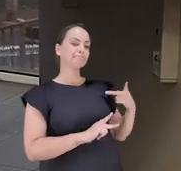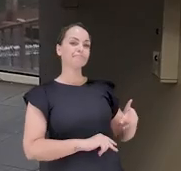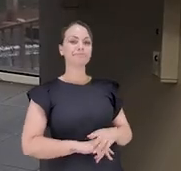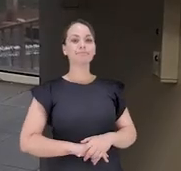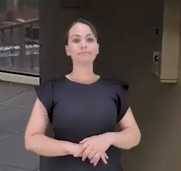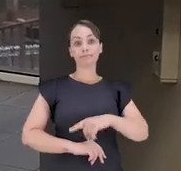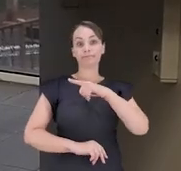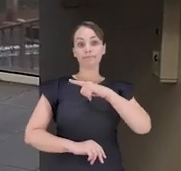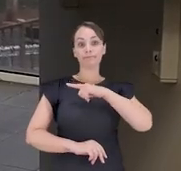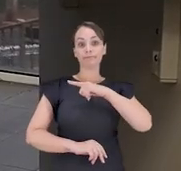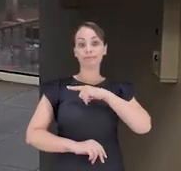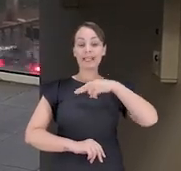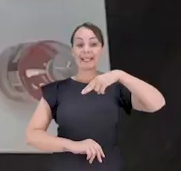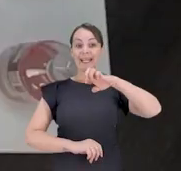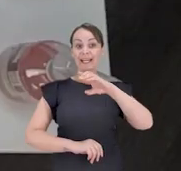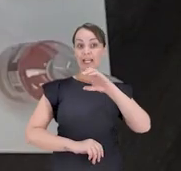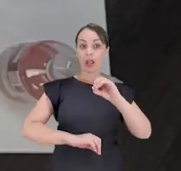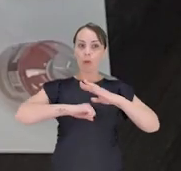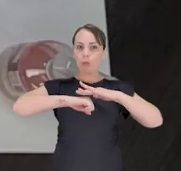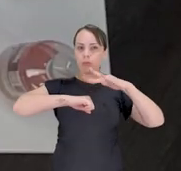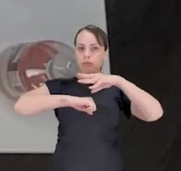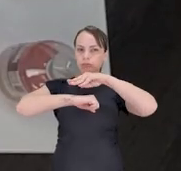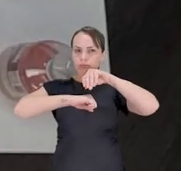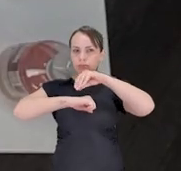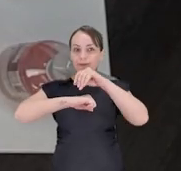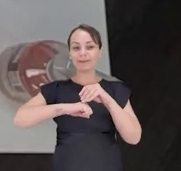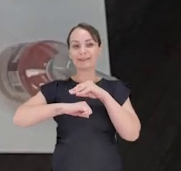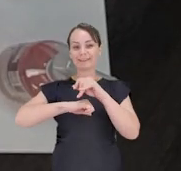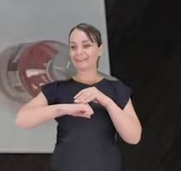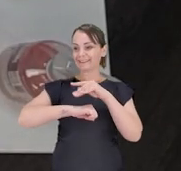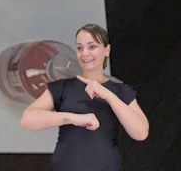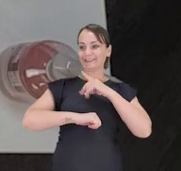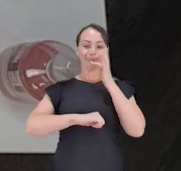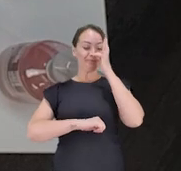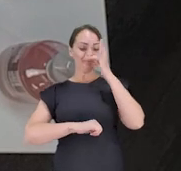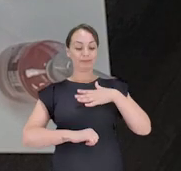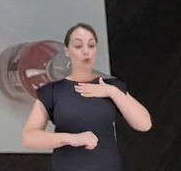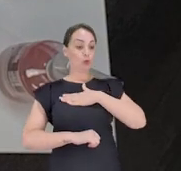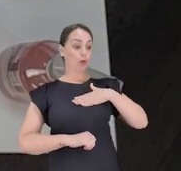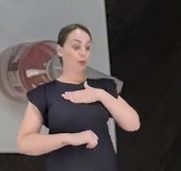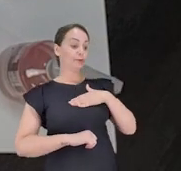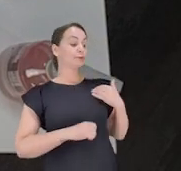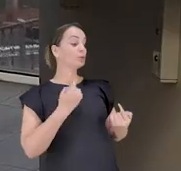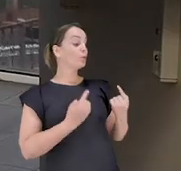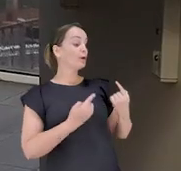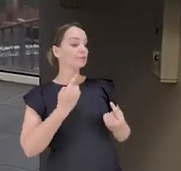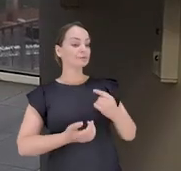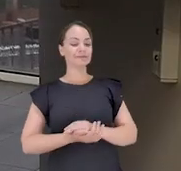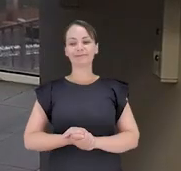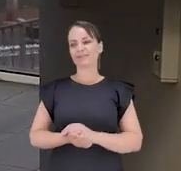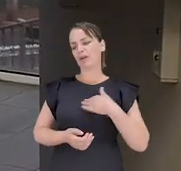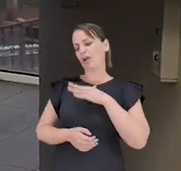Olha, tem aqui glitter neon, glitter de florzinha. Tem vários tipos de glitter. Você pode escolher. Eu gostei desse, eu acho. Ah, esse de florzinha tá